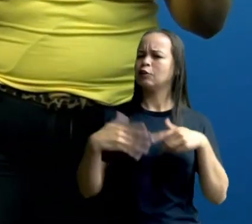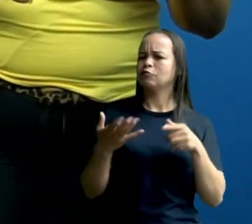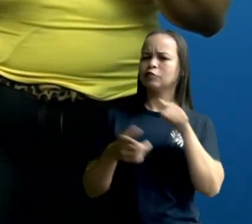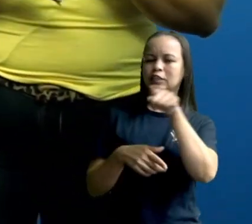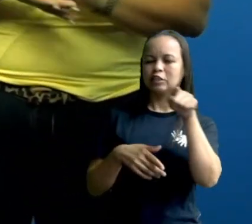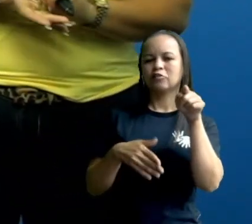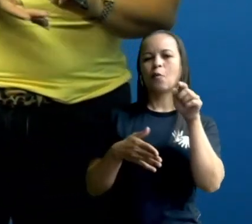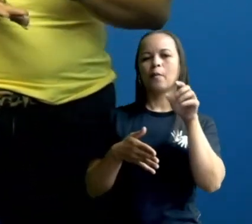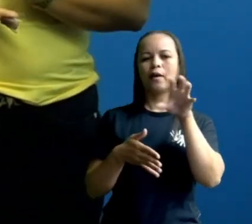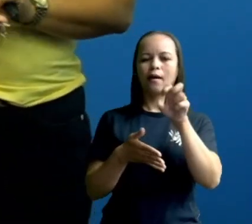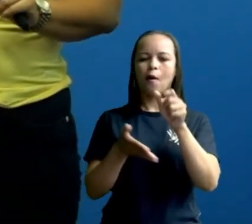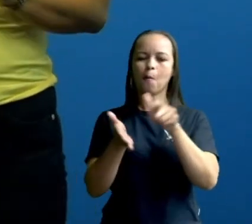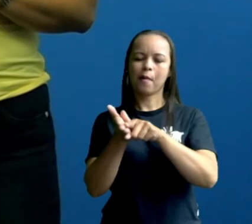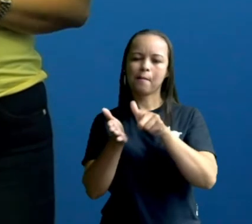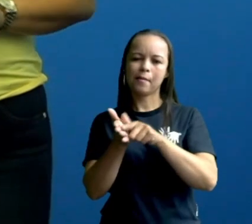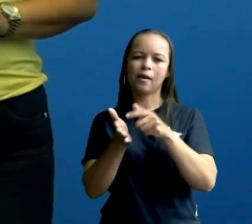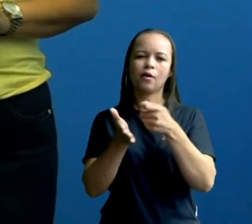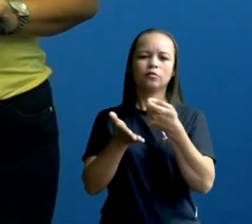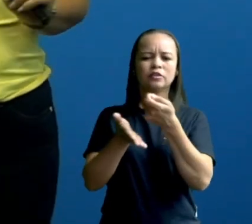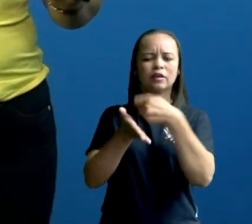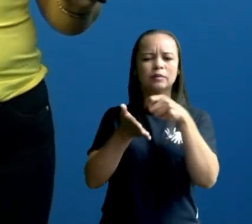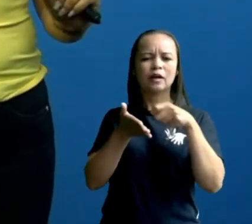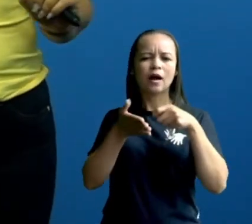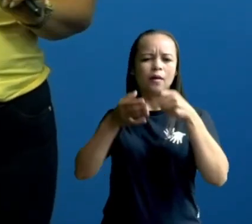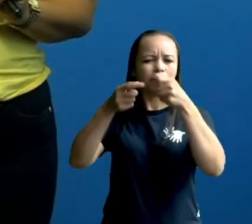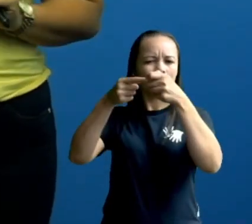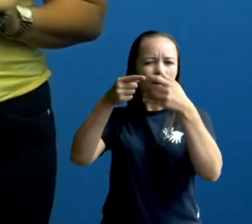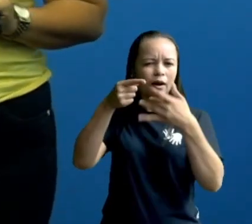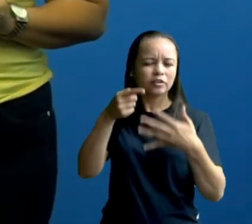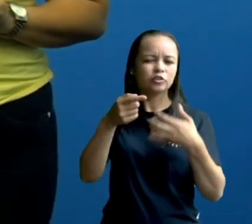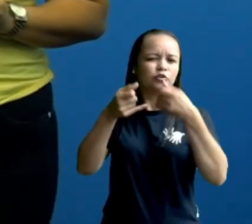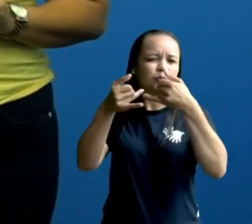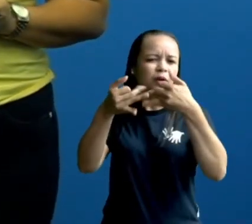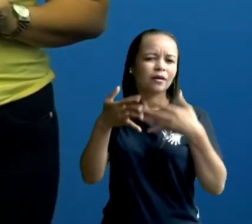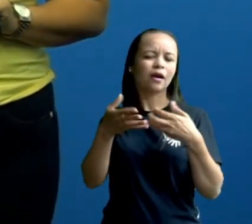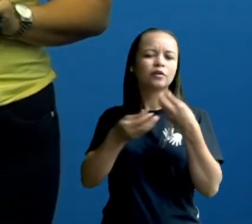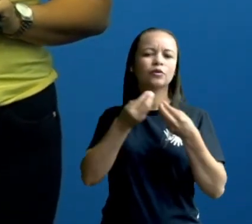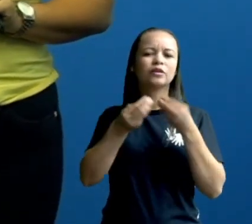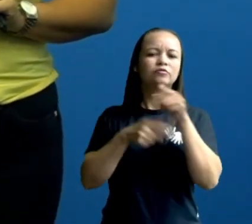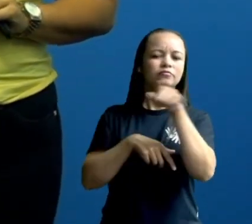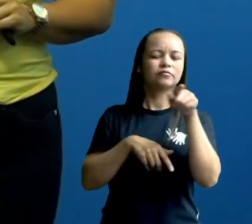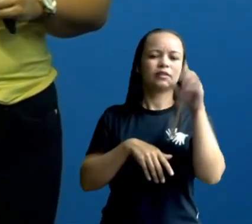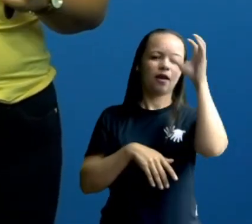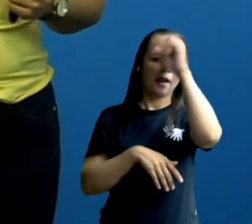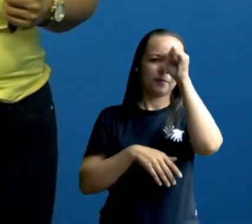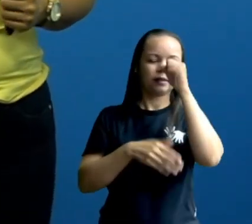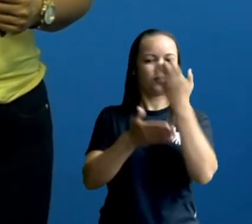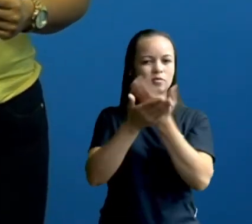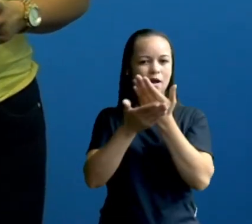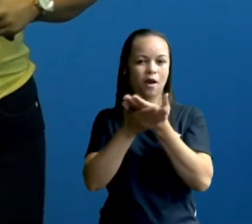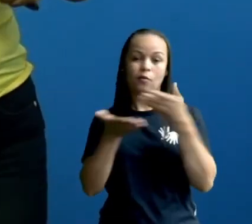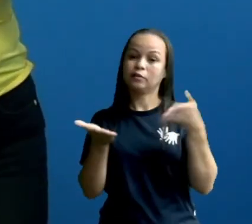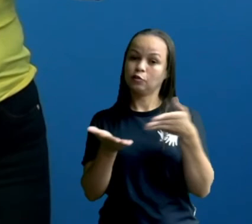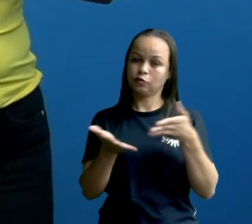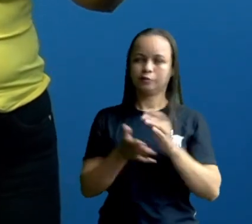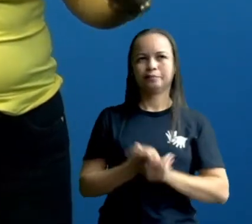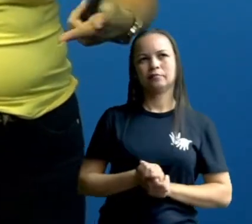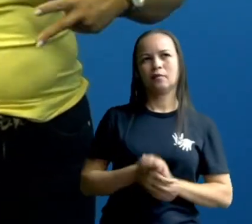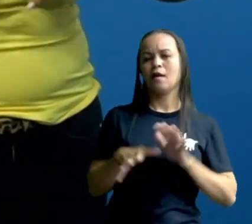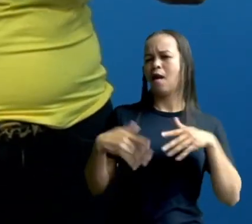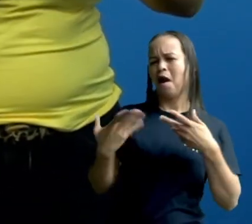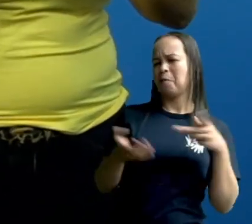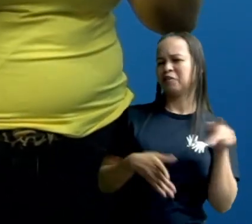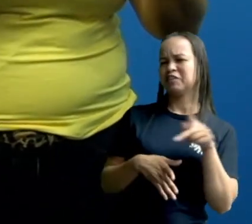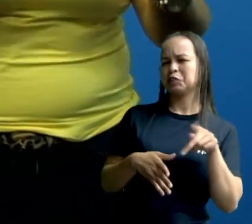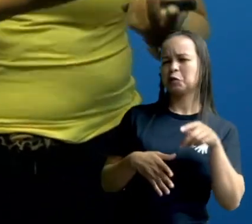em branco e você vai fazer um breve relato sobre o que você aprendeu na aula de hoje, tá? Ah, professora, eu aprendi que o